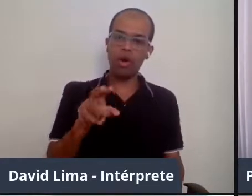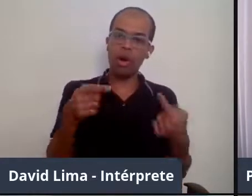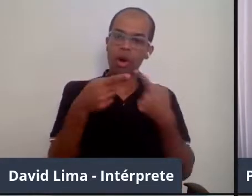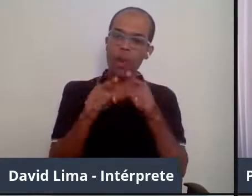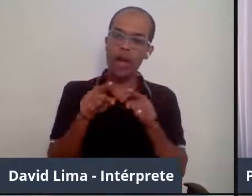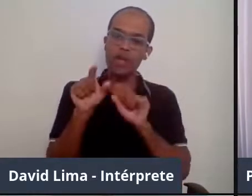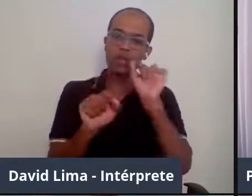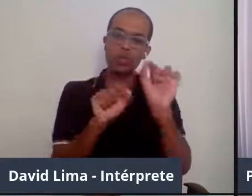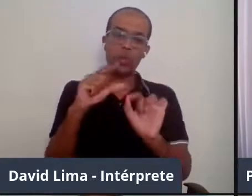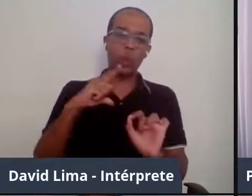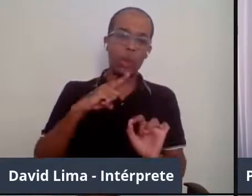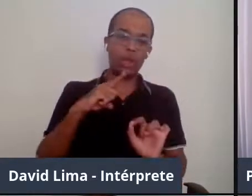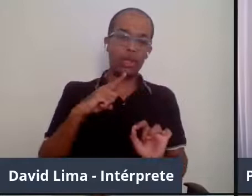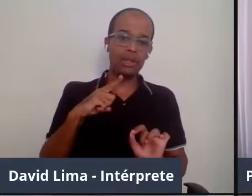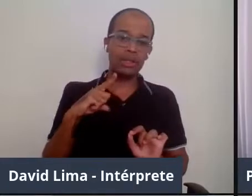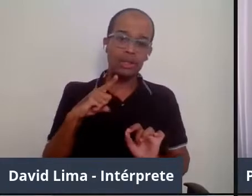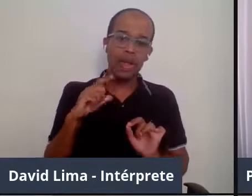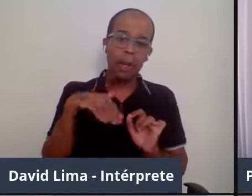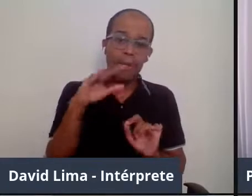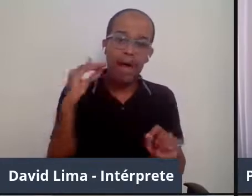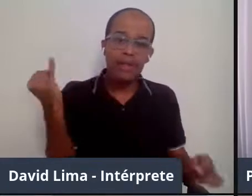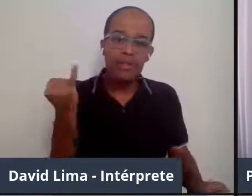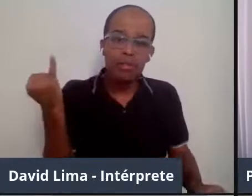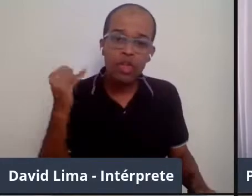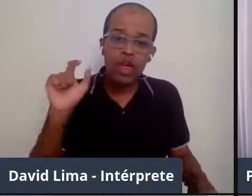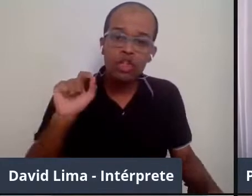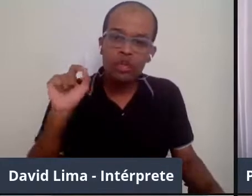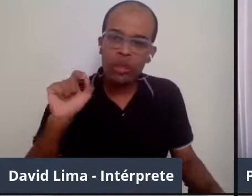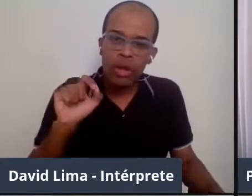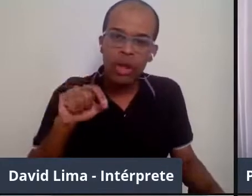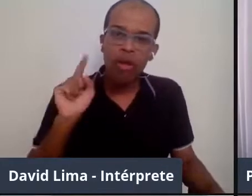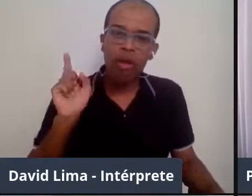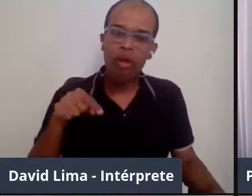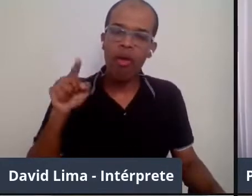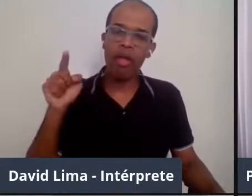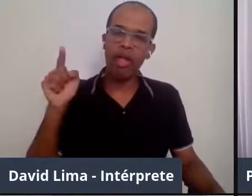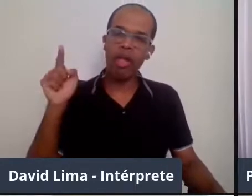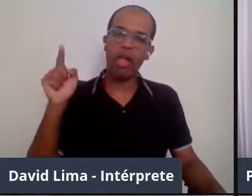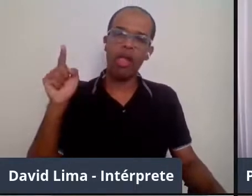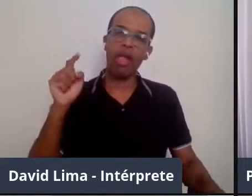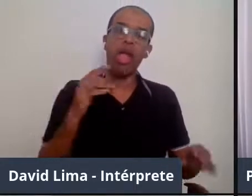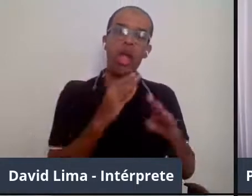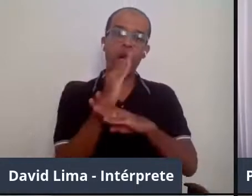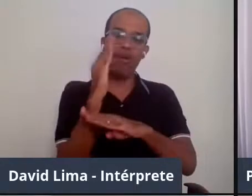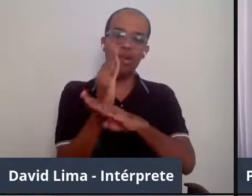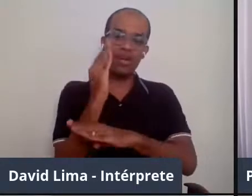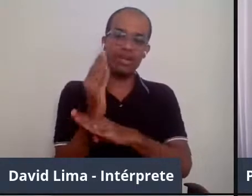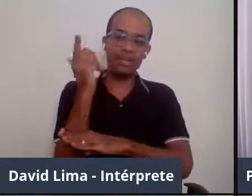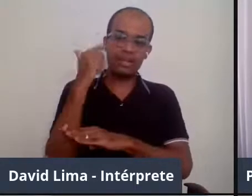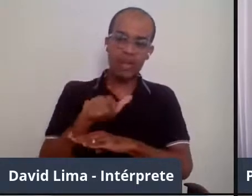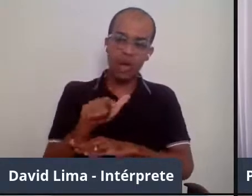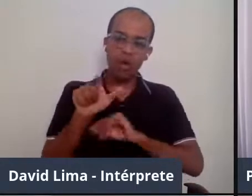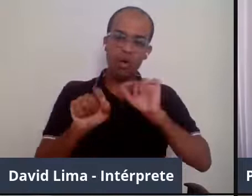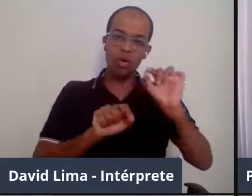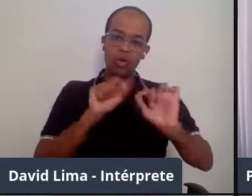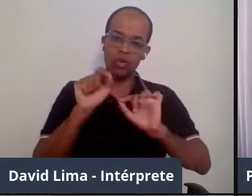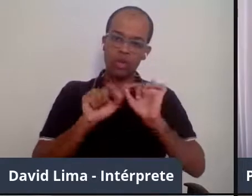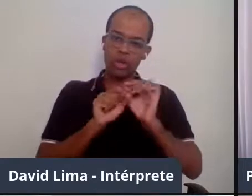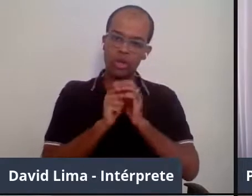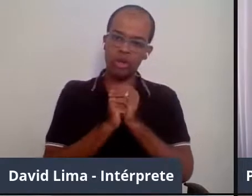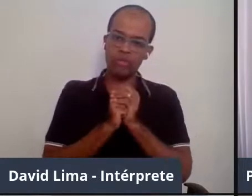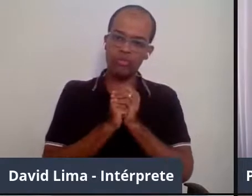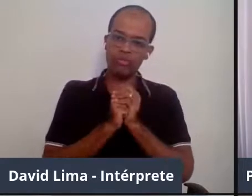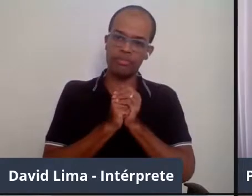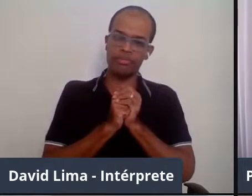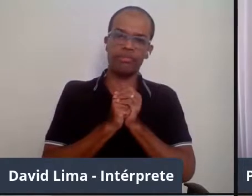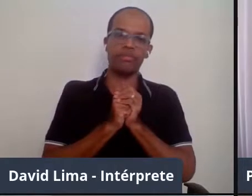tem justamente esse ponto muito importante que a revalidação, a validade, revalidação, validade de valor do